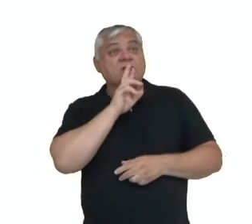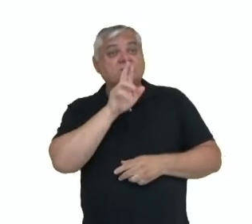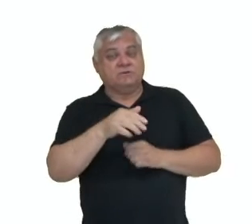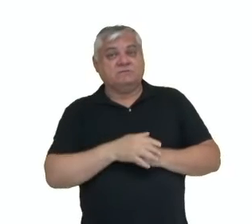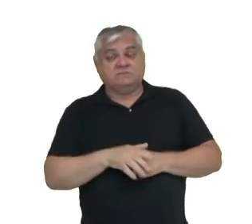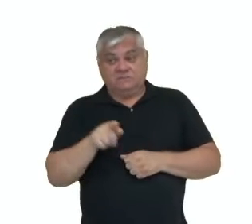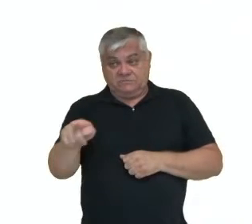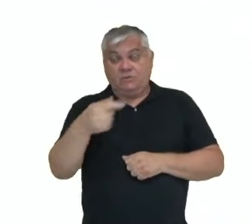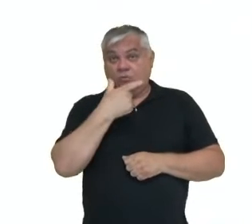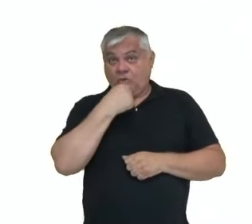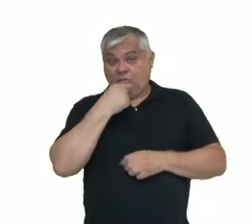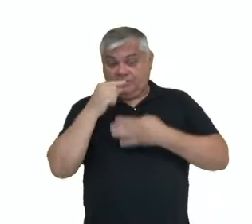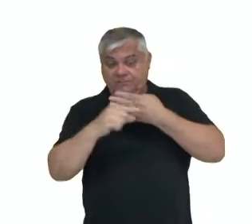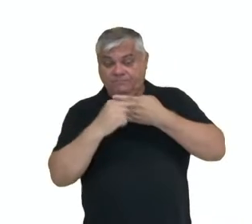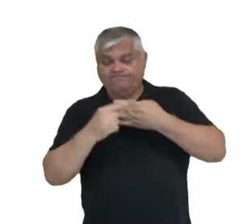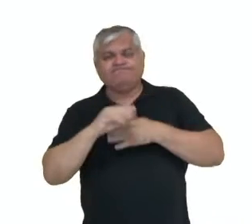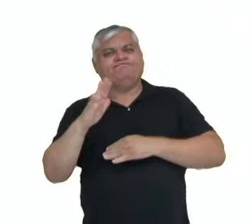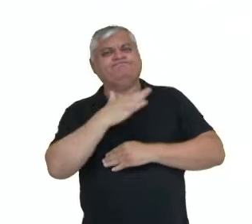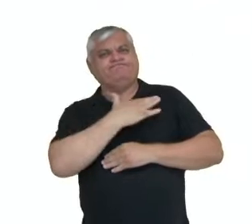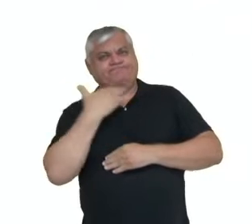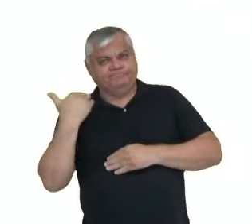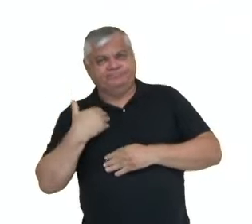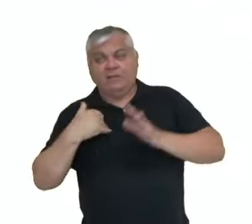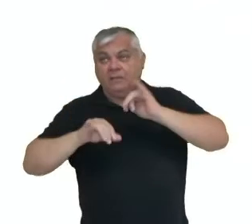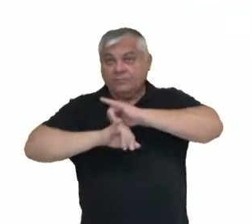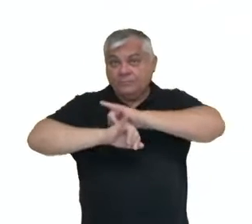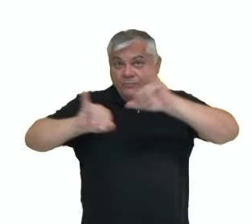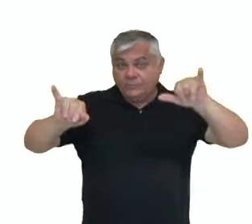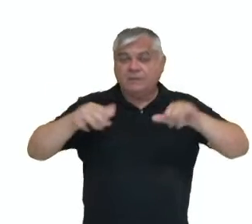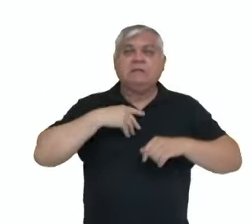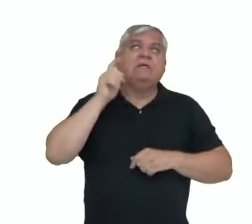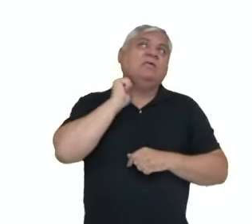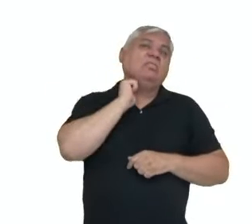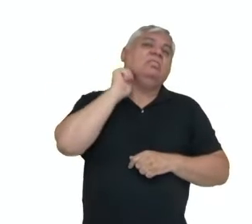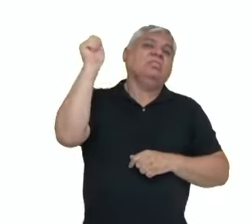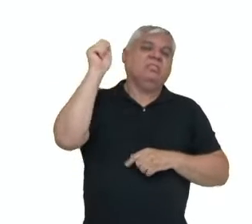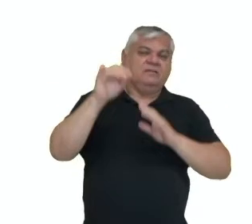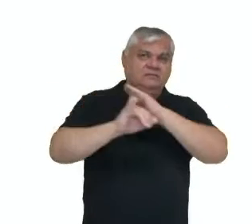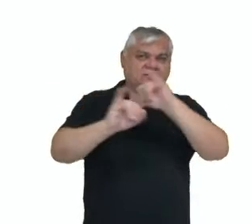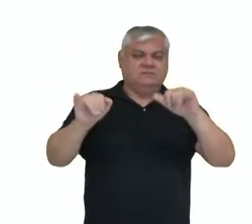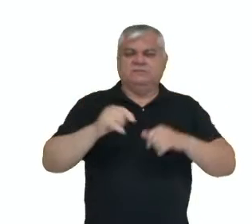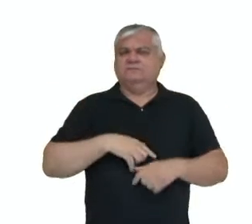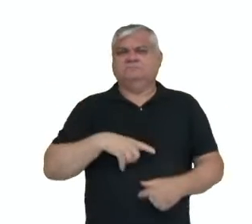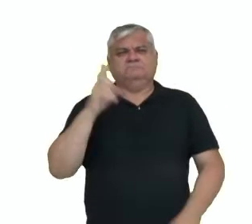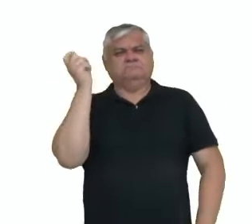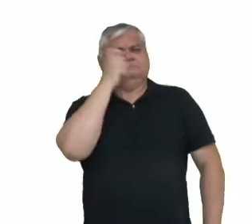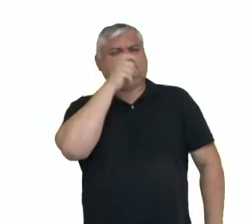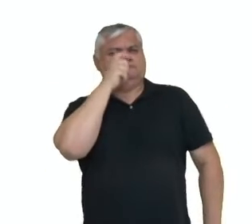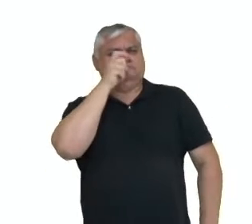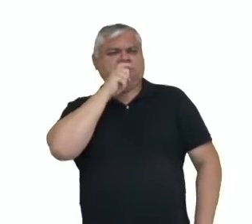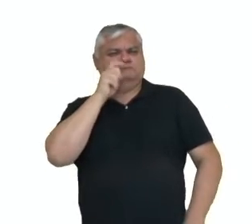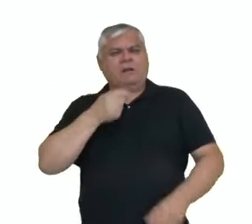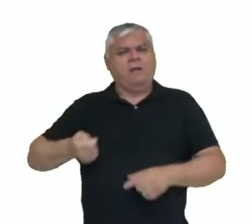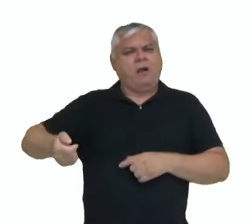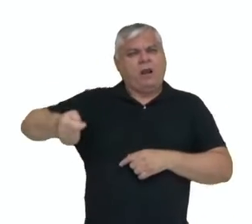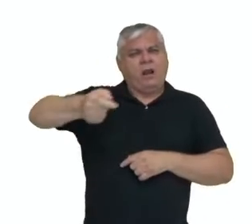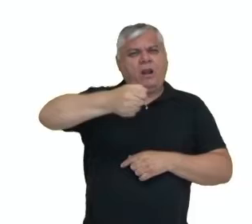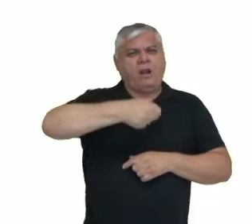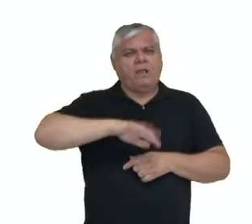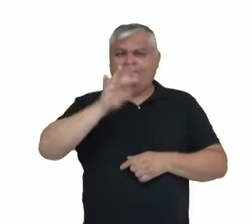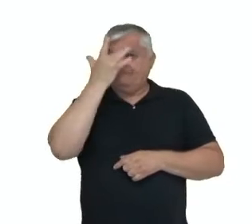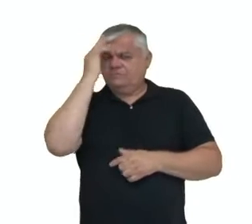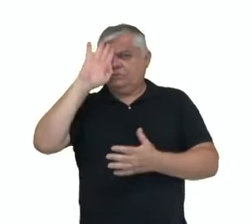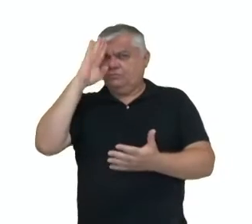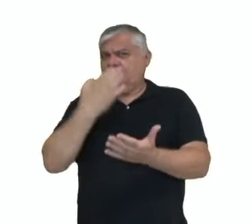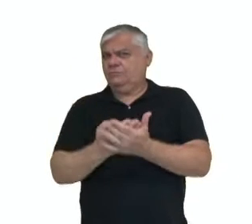morte de Herzog foi divulgada pela imprensa como suicídio, versão que não convenceu e acabou escancarando que a